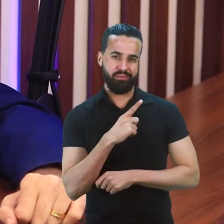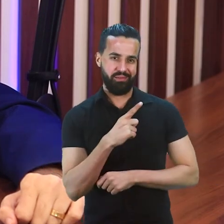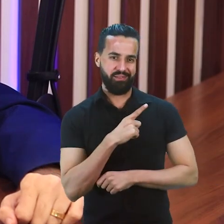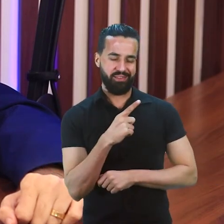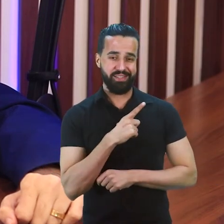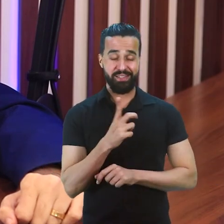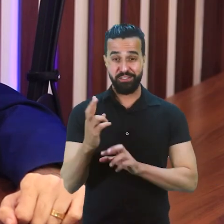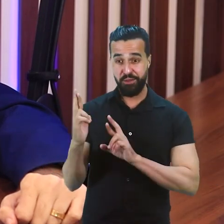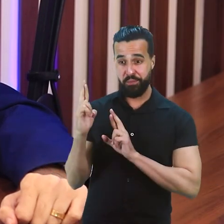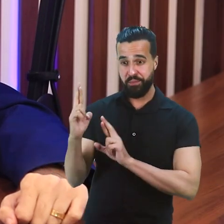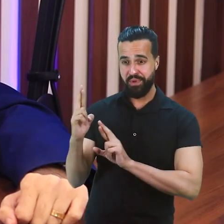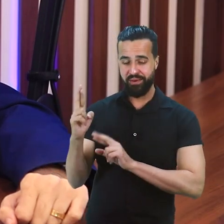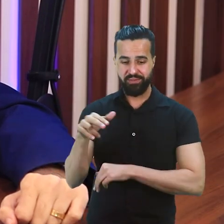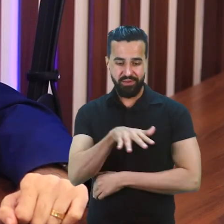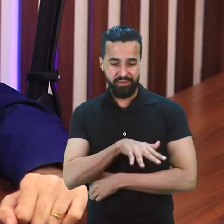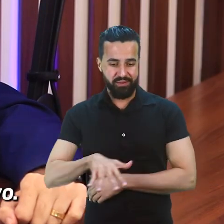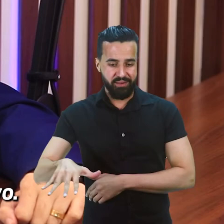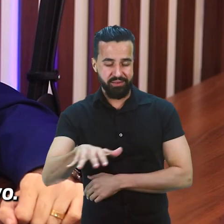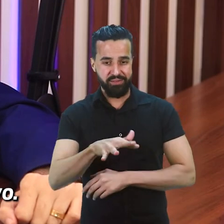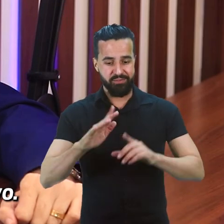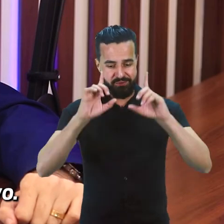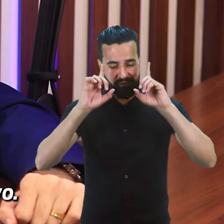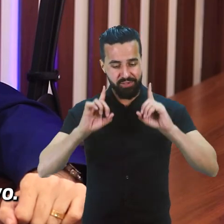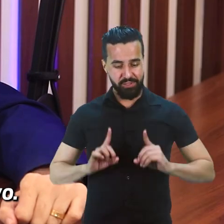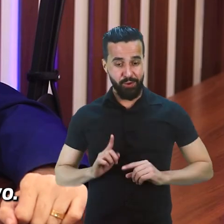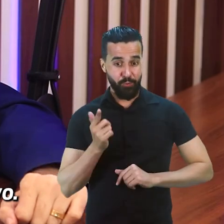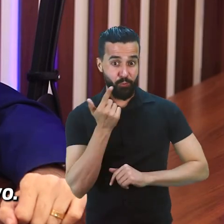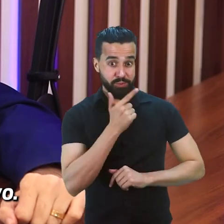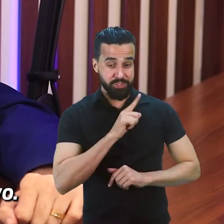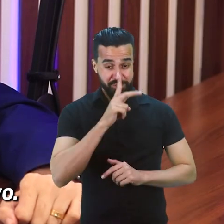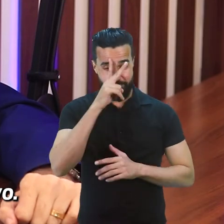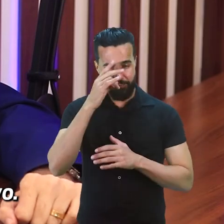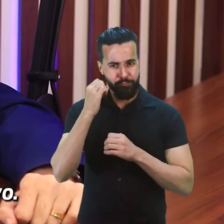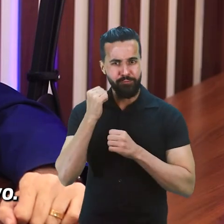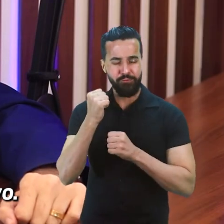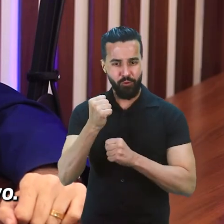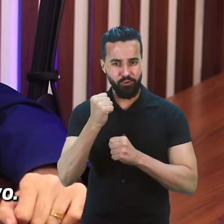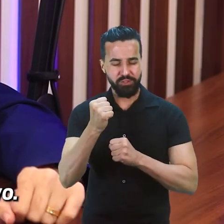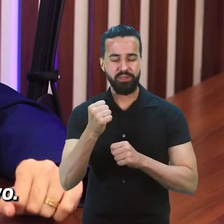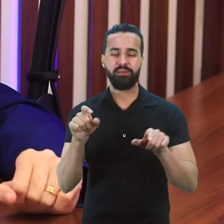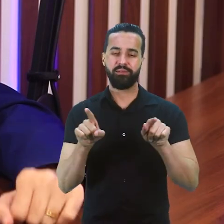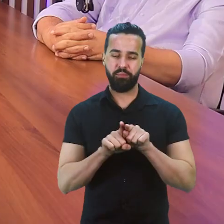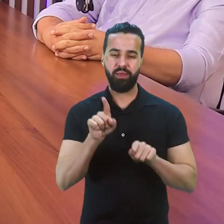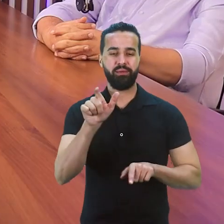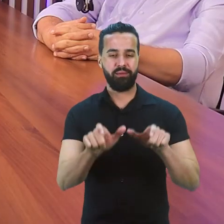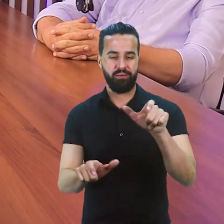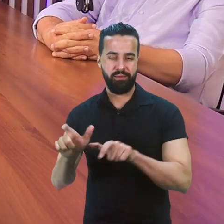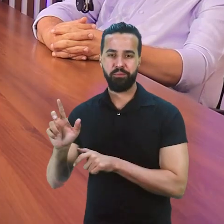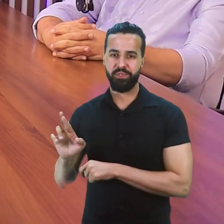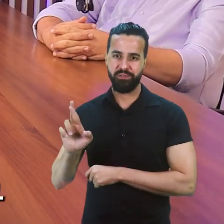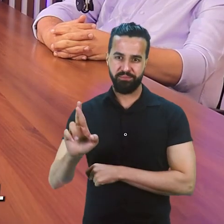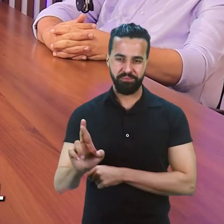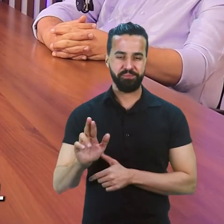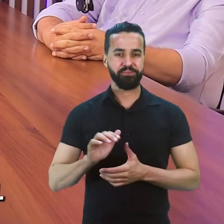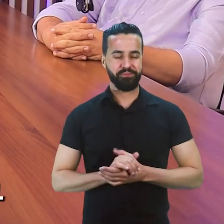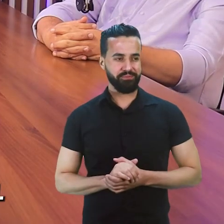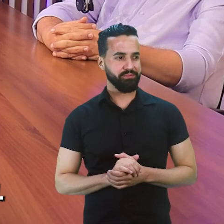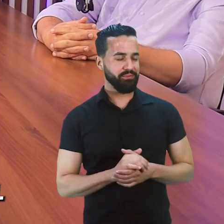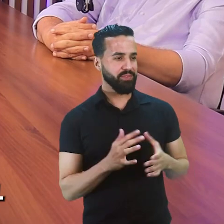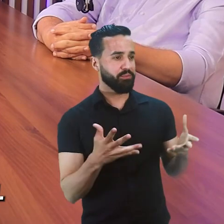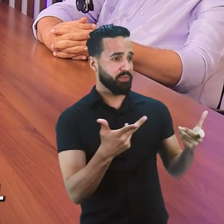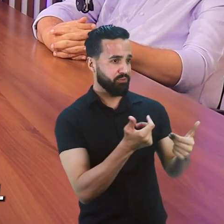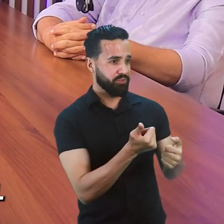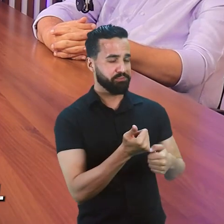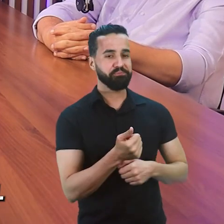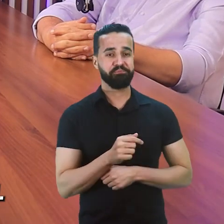Tenho esperança do segmento ser um segmento cada dia mais forte e mais representativo. Maravilha. Se você gostou